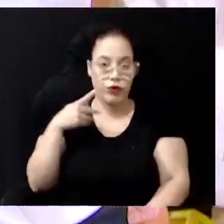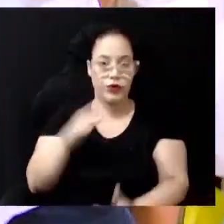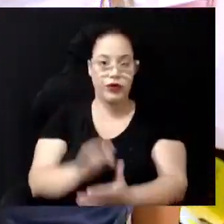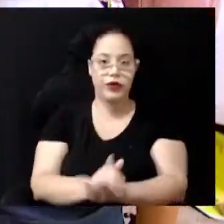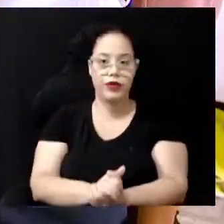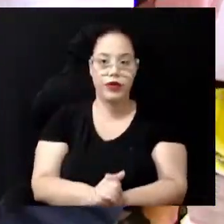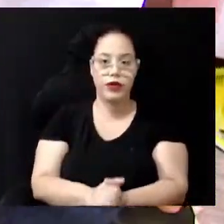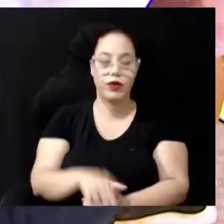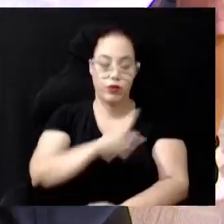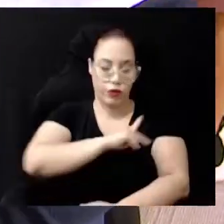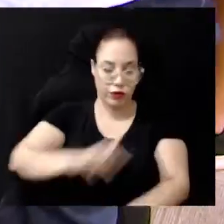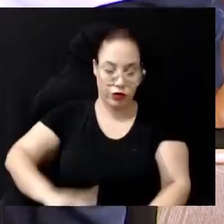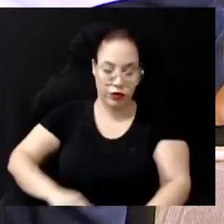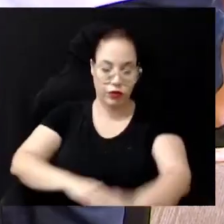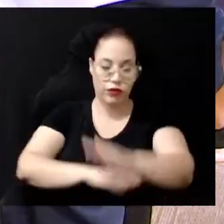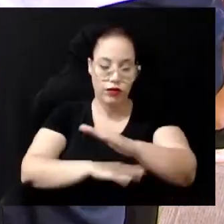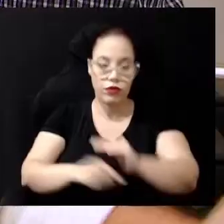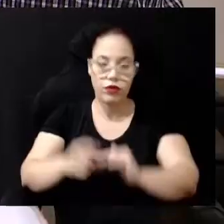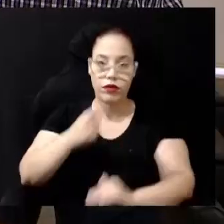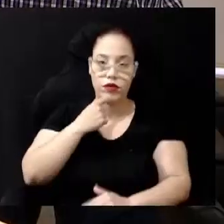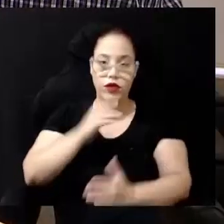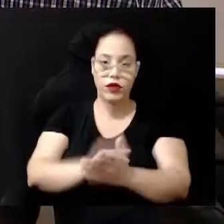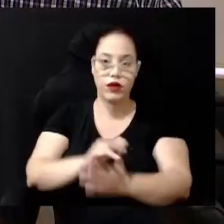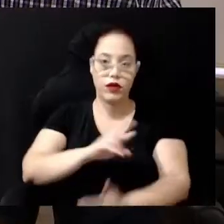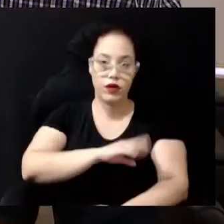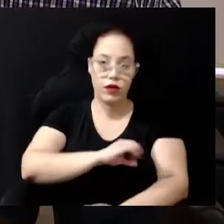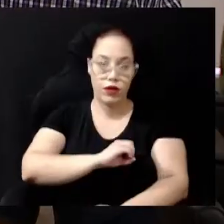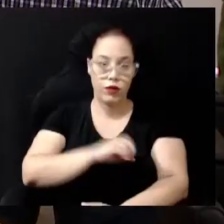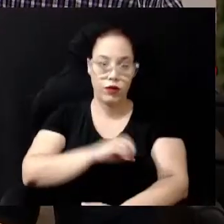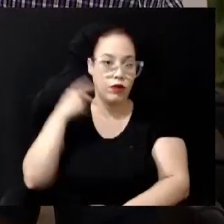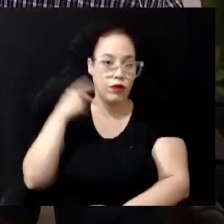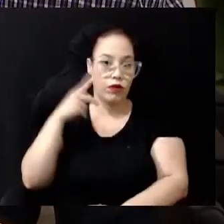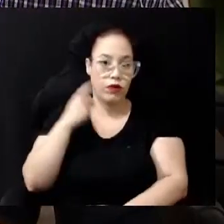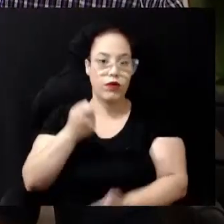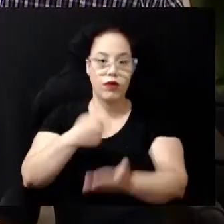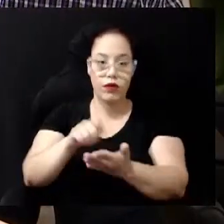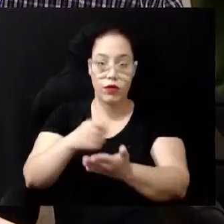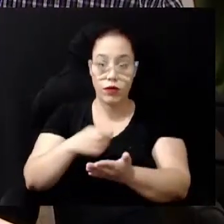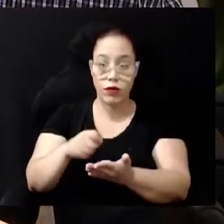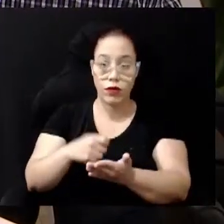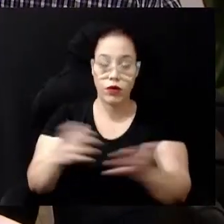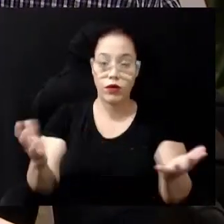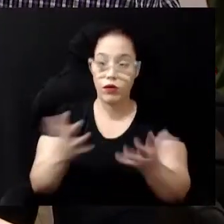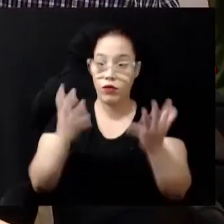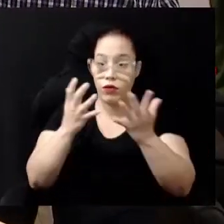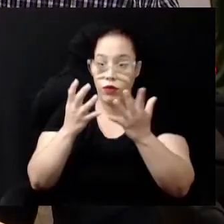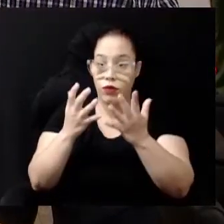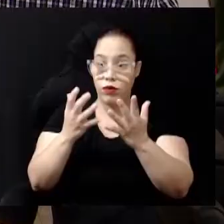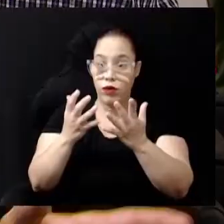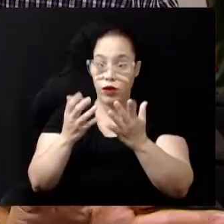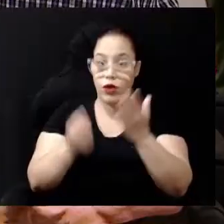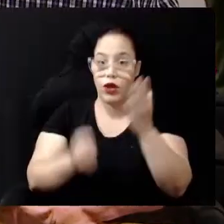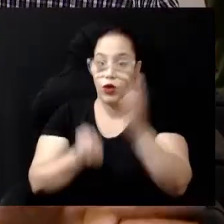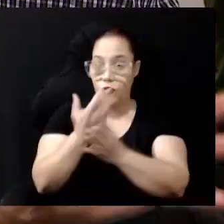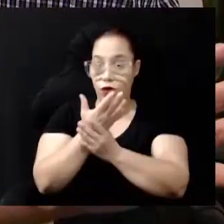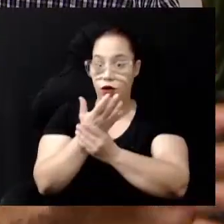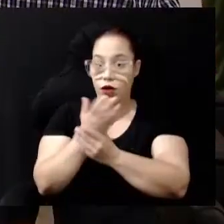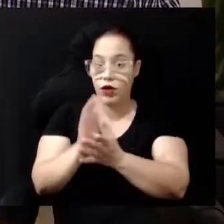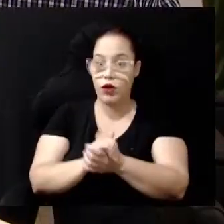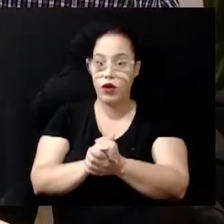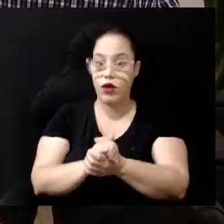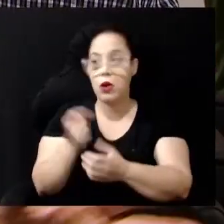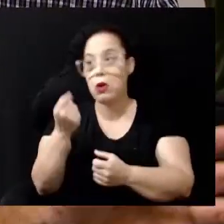os vereadores o presidente da Câmara Municipal o vereador luí rocini descreveu a iniciativa como